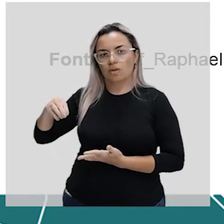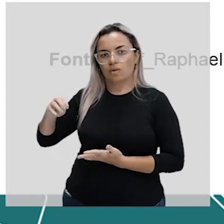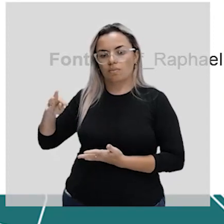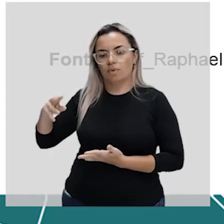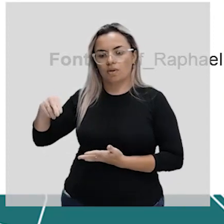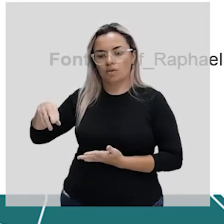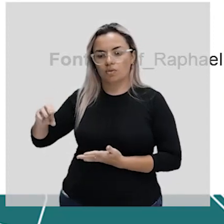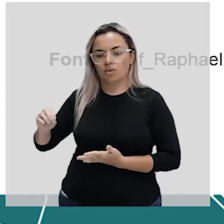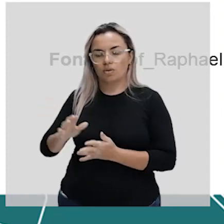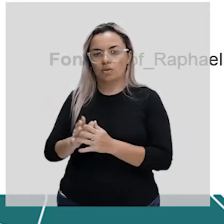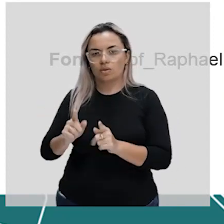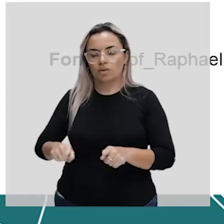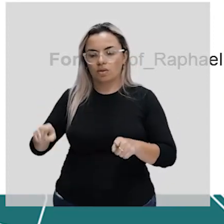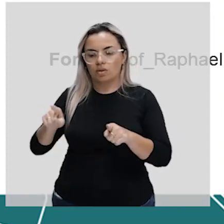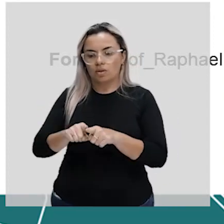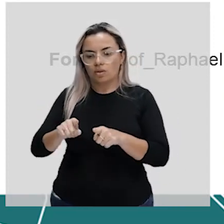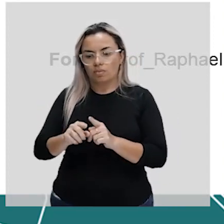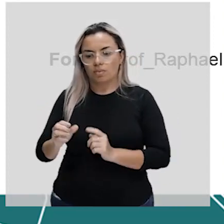que é o NH3, tá?